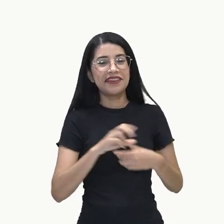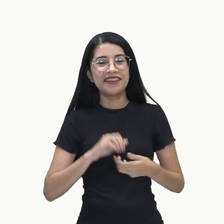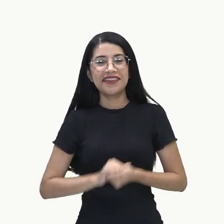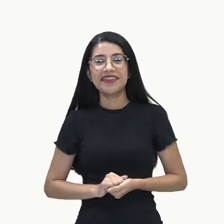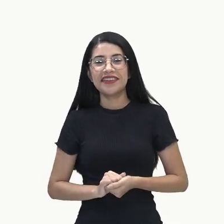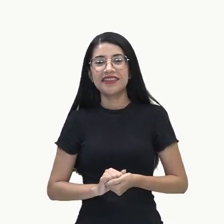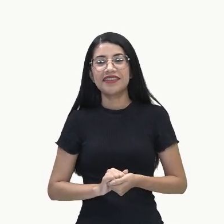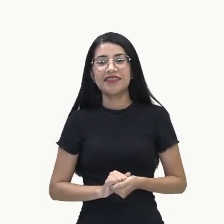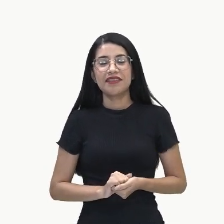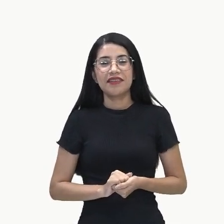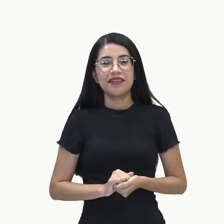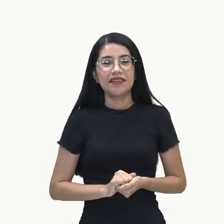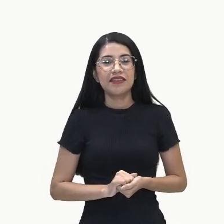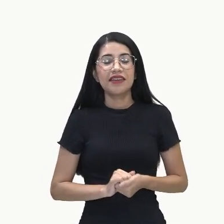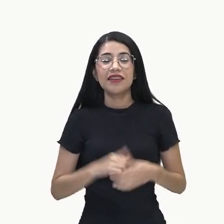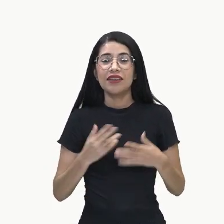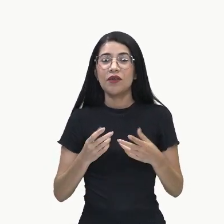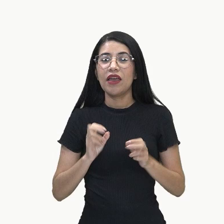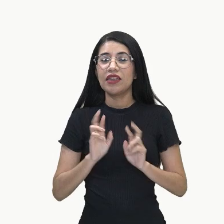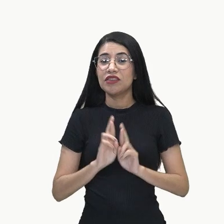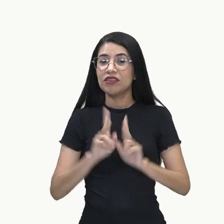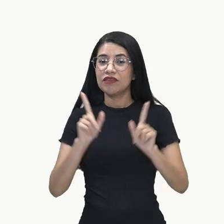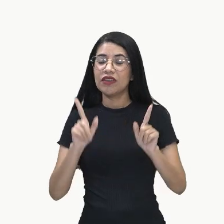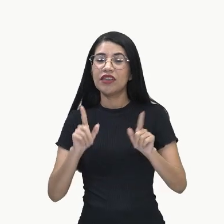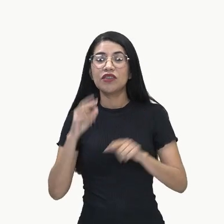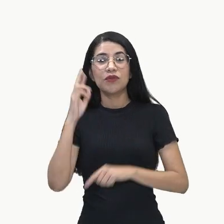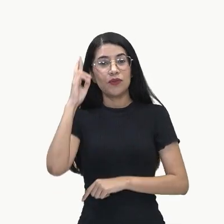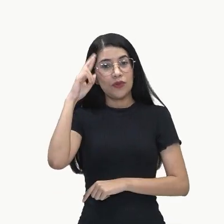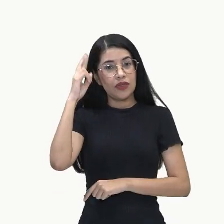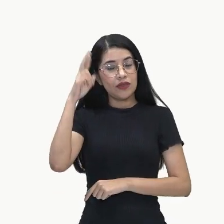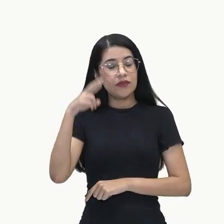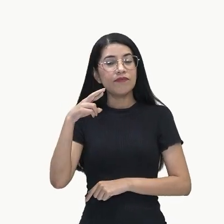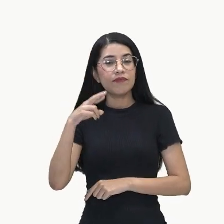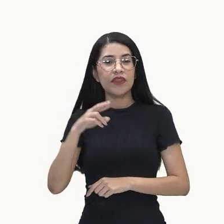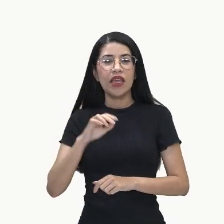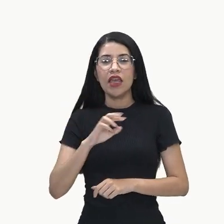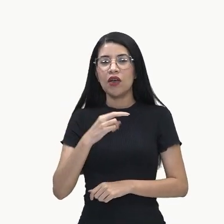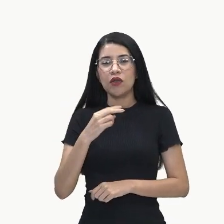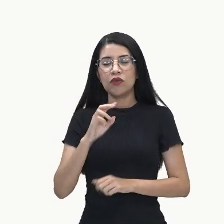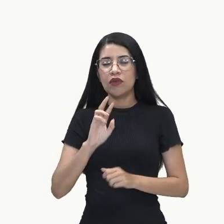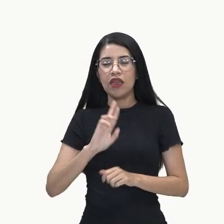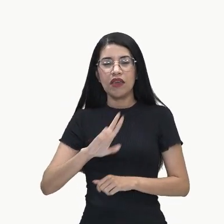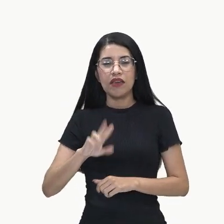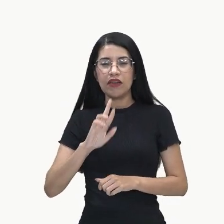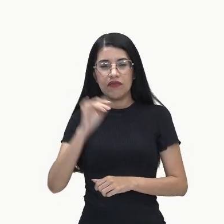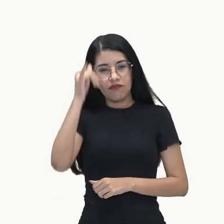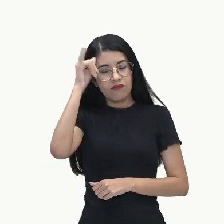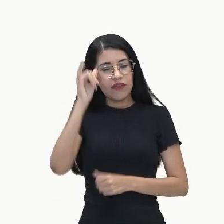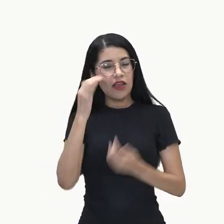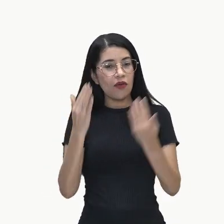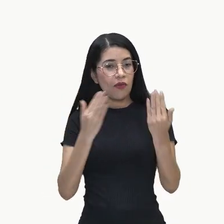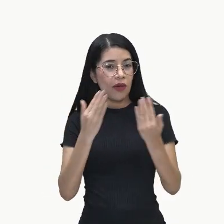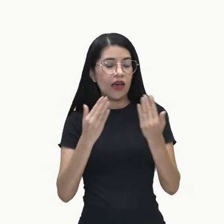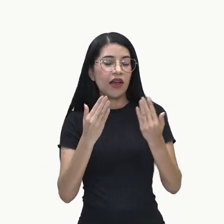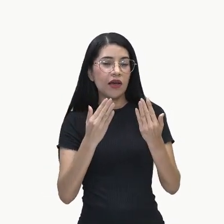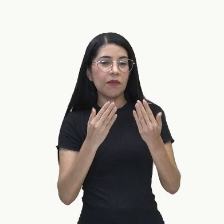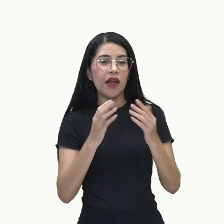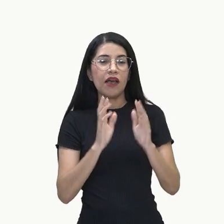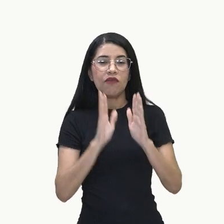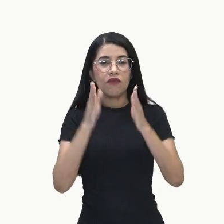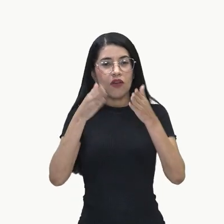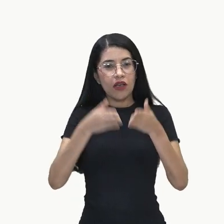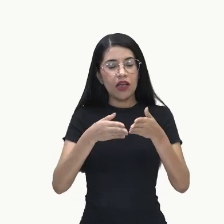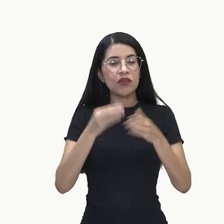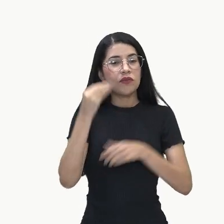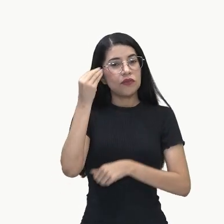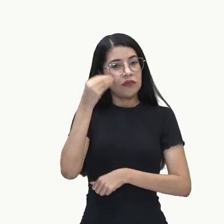tá? Totalmente o oposto do racionalismo. Eu não vou nem ficar fazendo comparação aqui para não atrapalhar vocês. Eu vou falar só do empirismo agora, tá